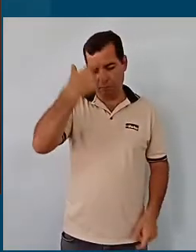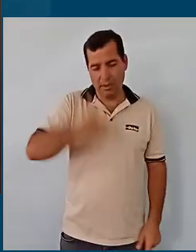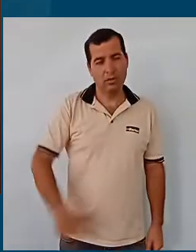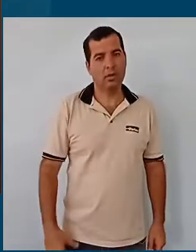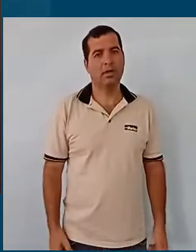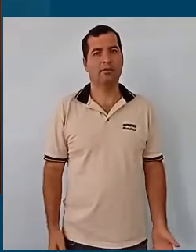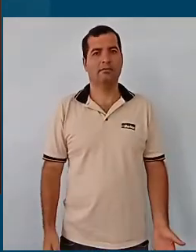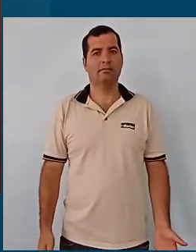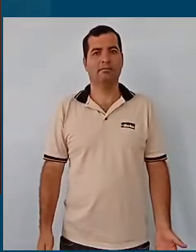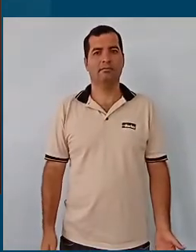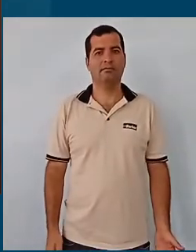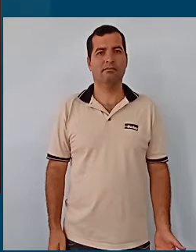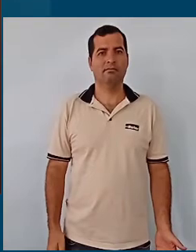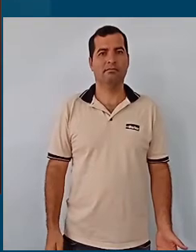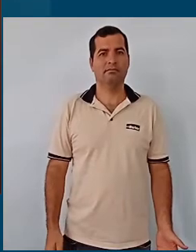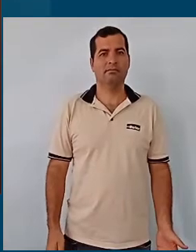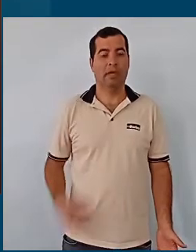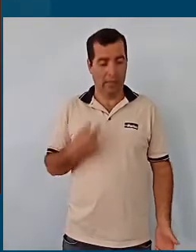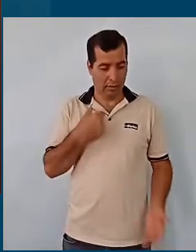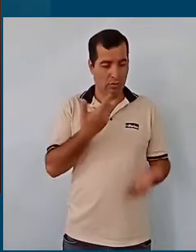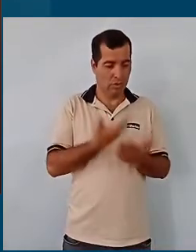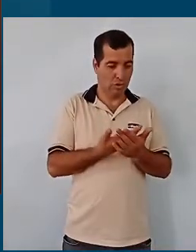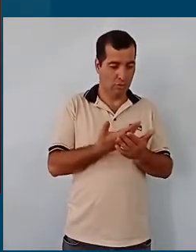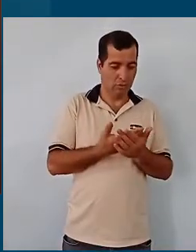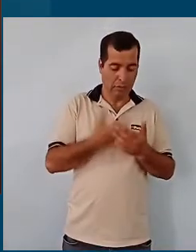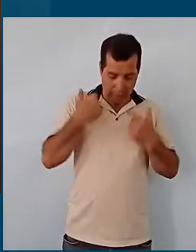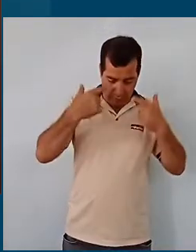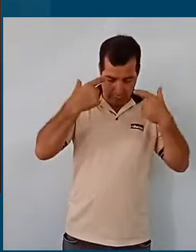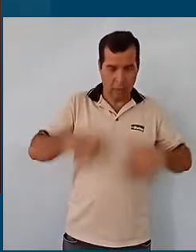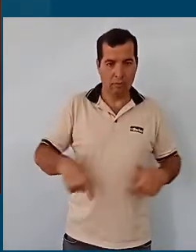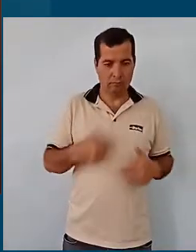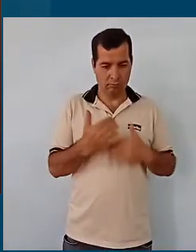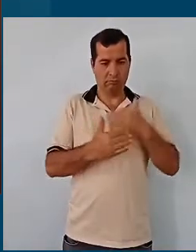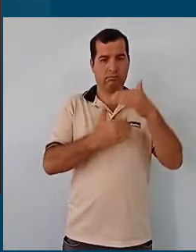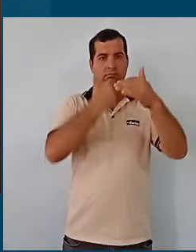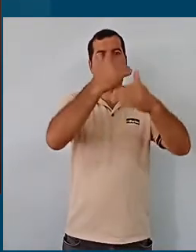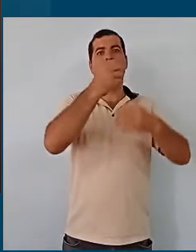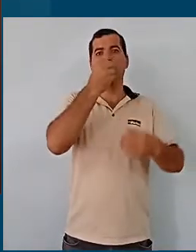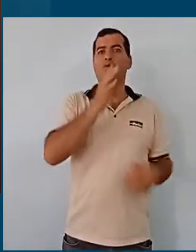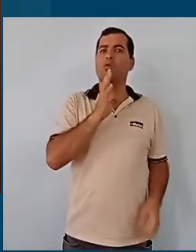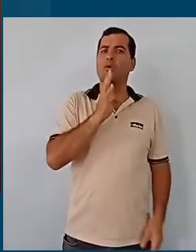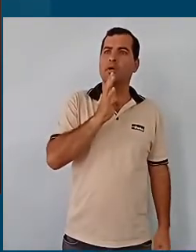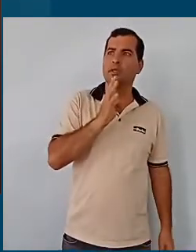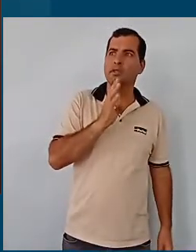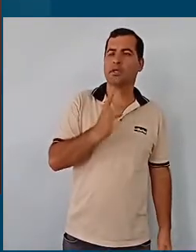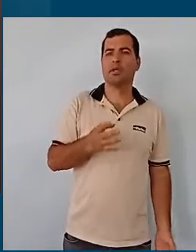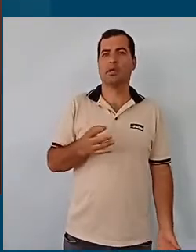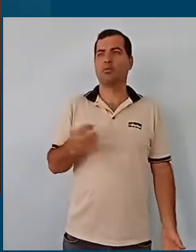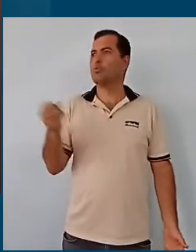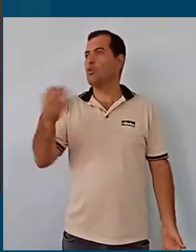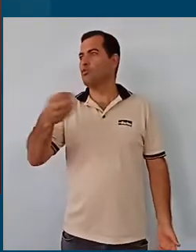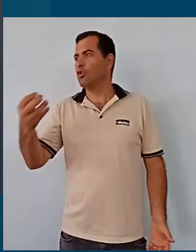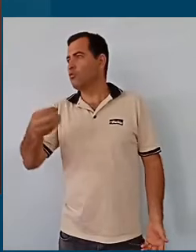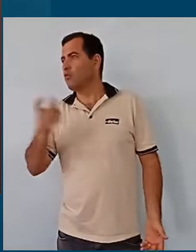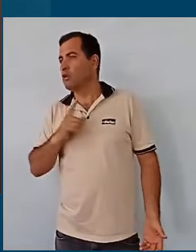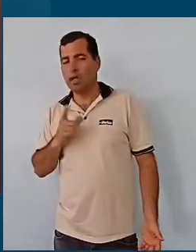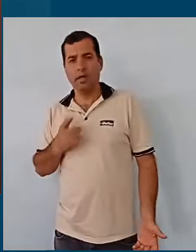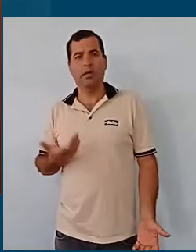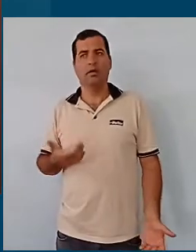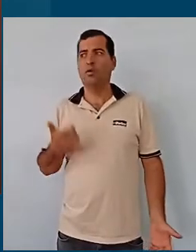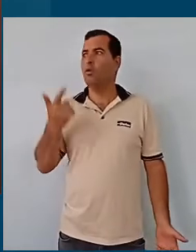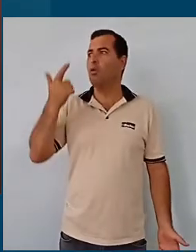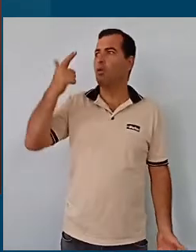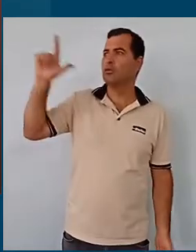estuda. Quando a gente fala em estudar, a gente fala em conhecer o que escrevem os autores de outros tempos, de outros